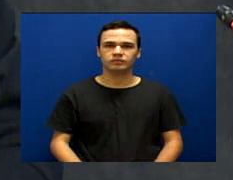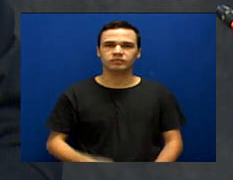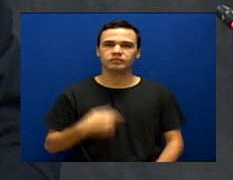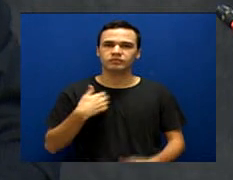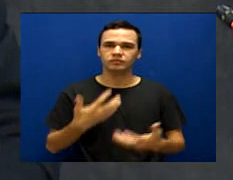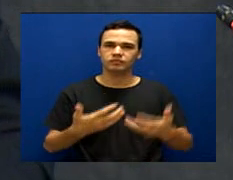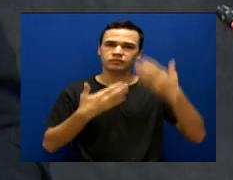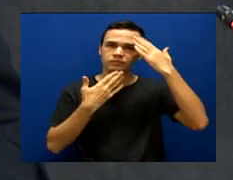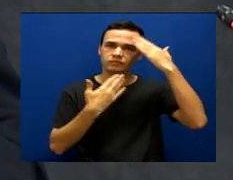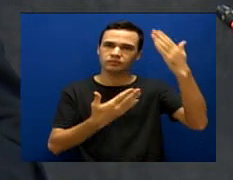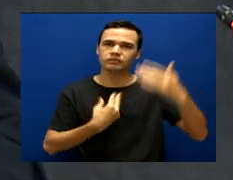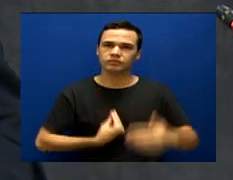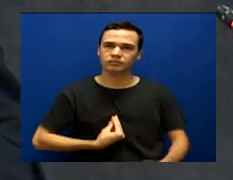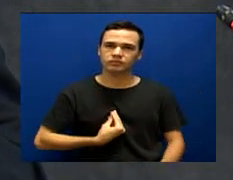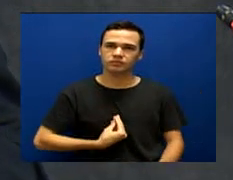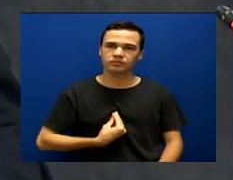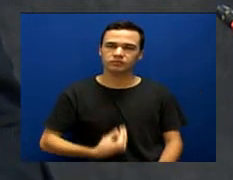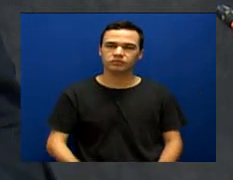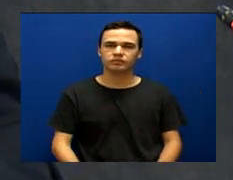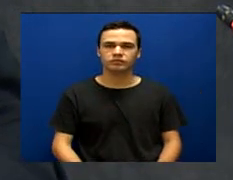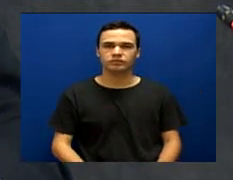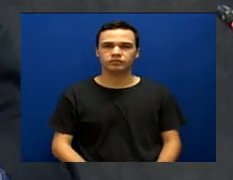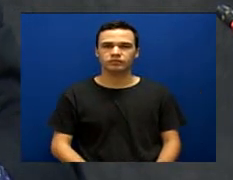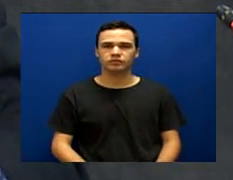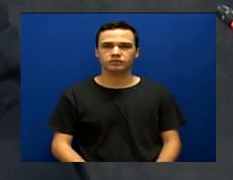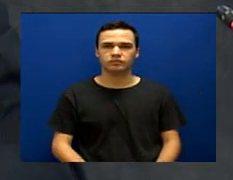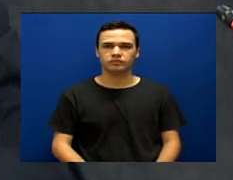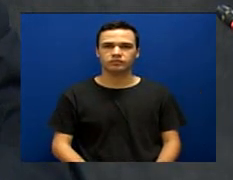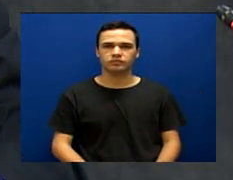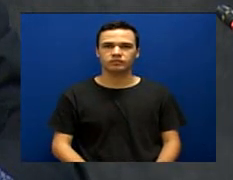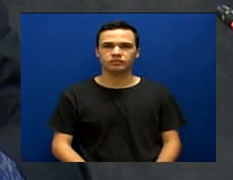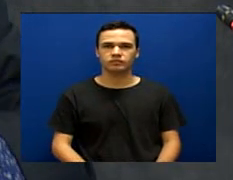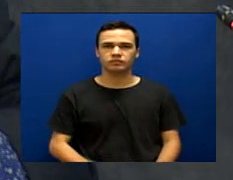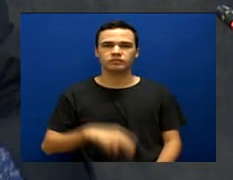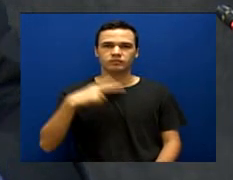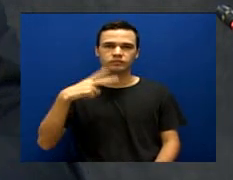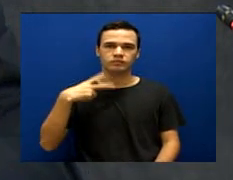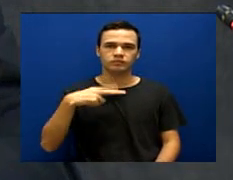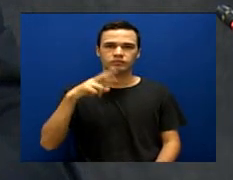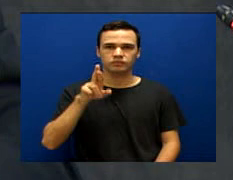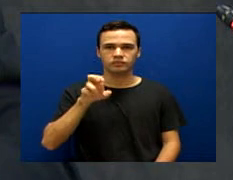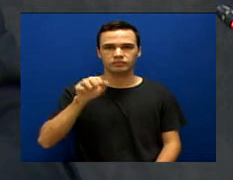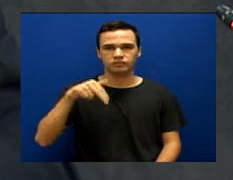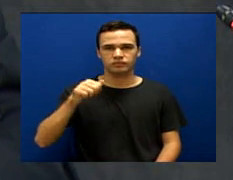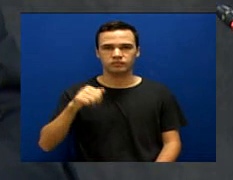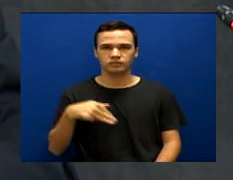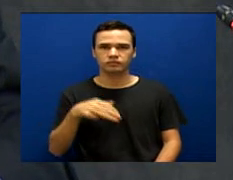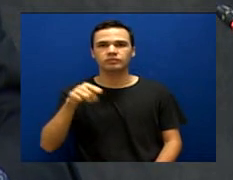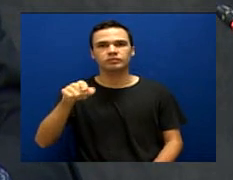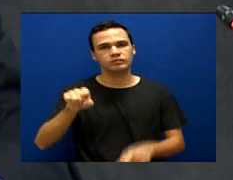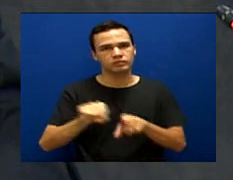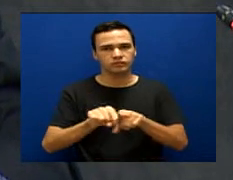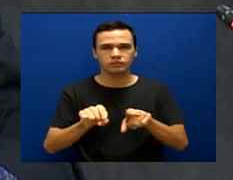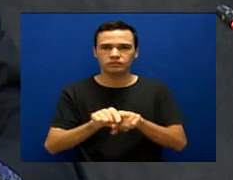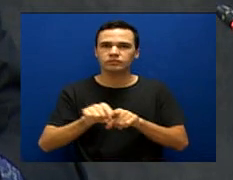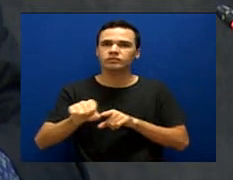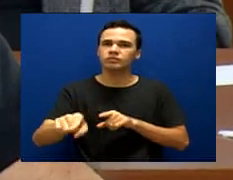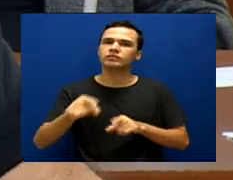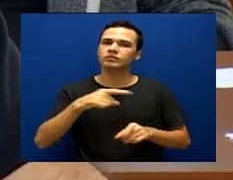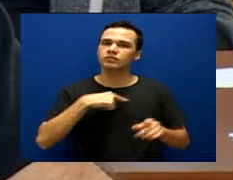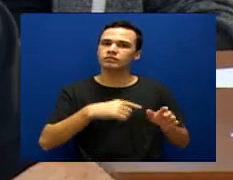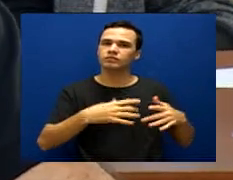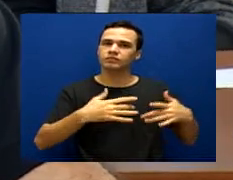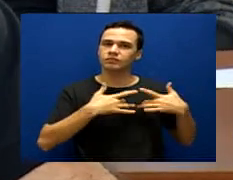Queria agradecer também a presença do vereador Renan, também, que também é identificado com a causa